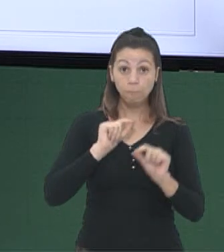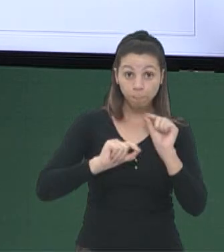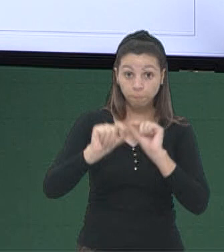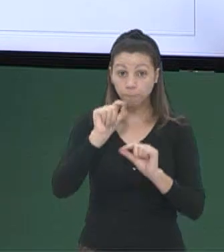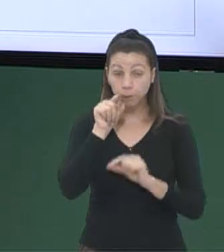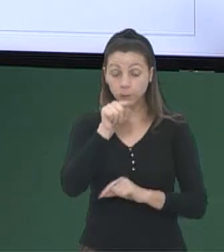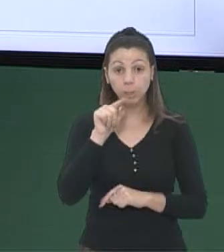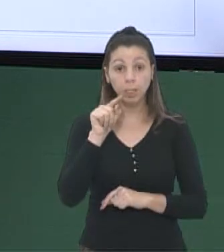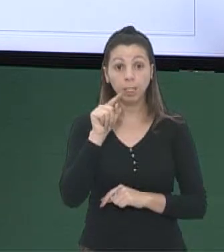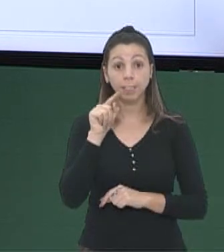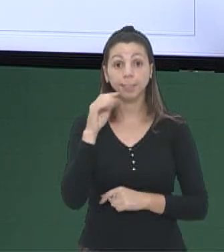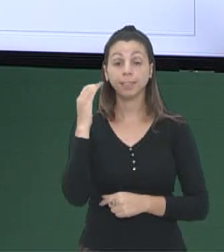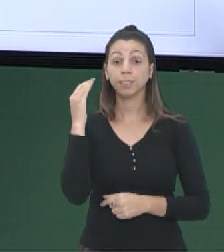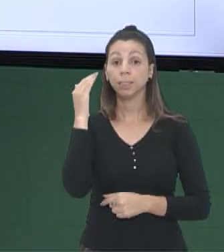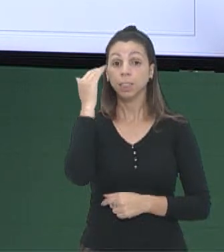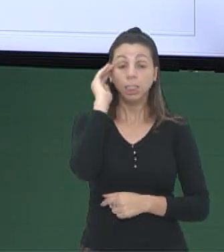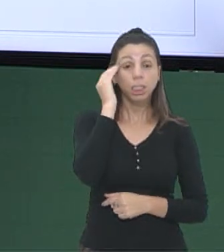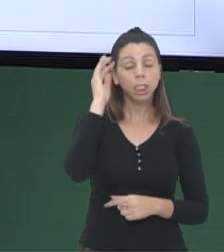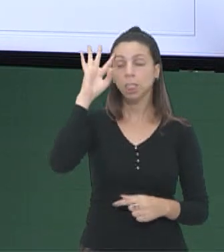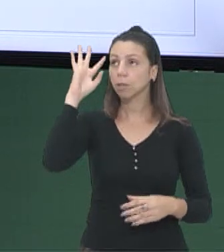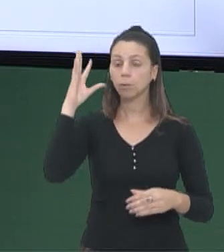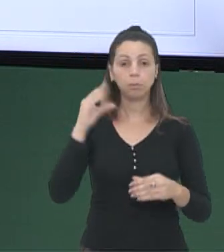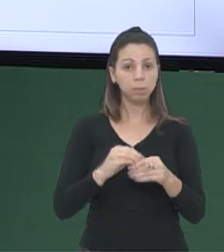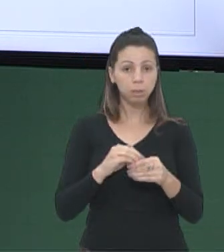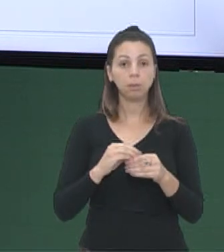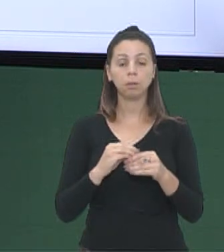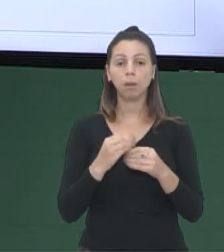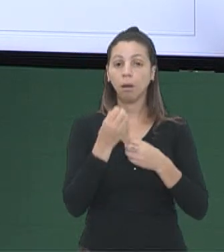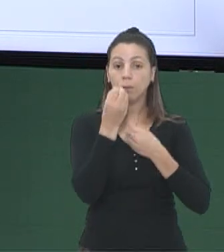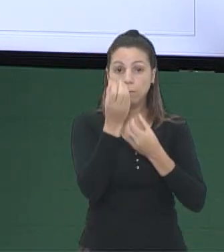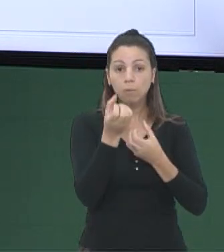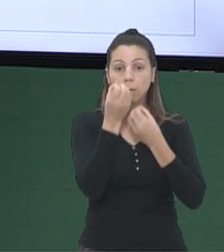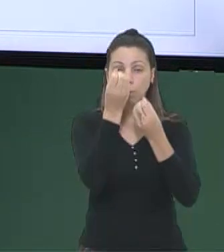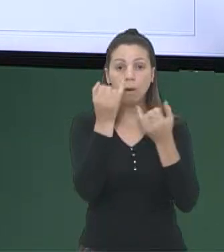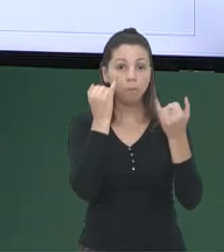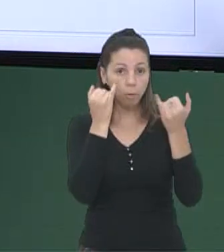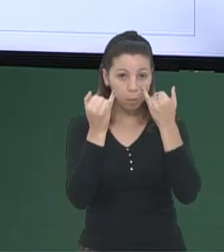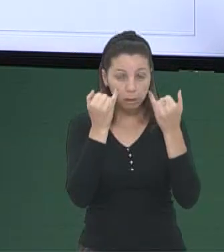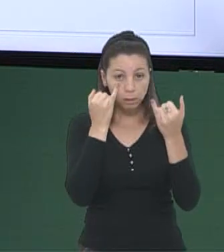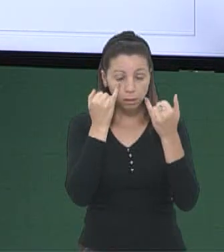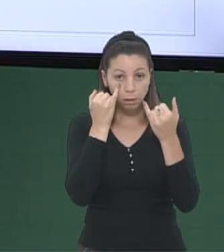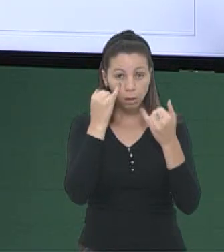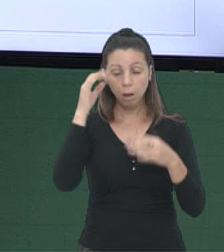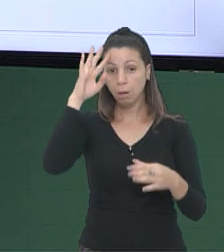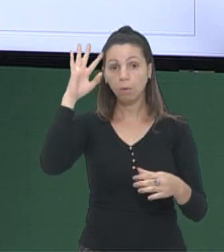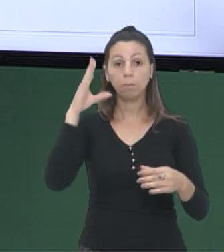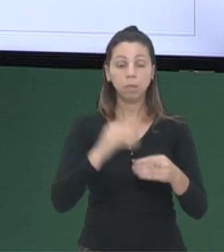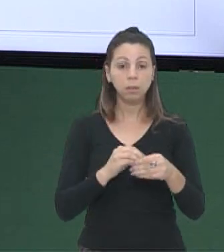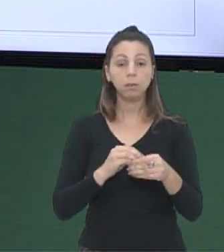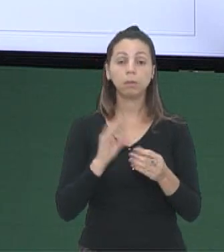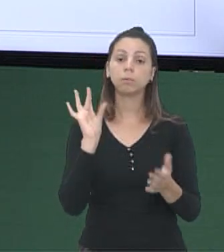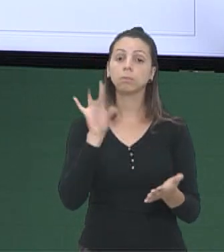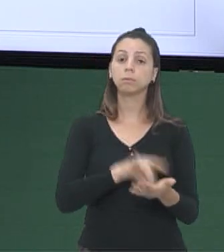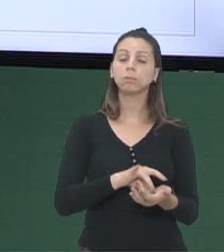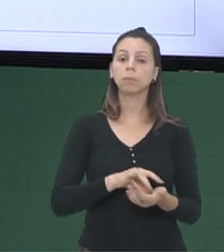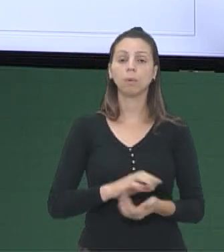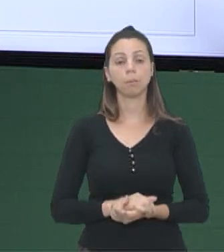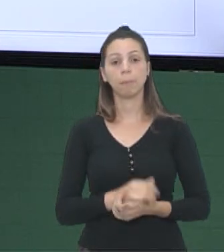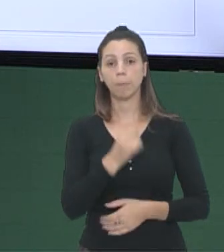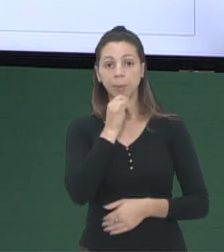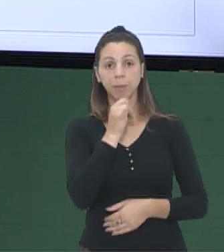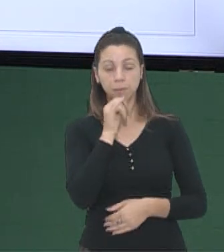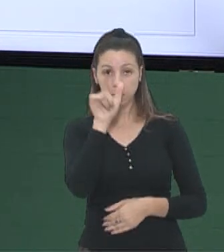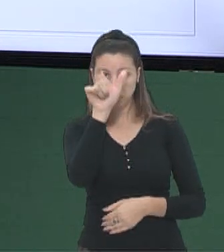as informações que estão contidas no mapa possibilitam a você um correto entendimento da realidade. Quando você está vendo,